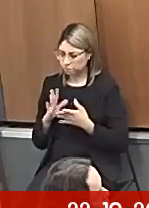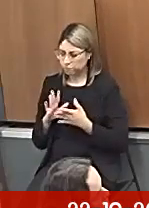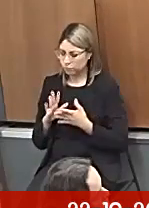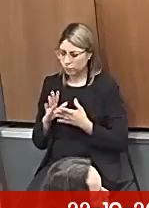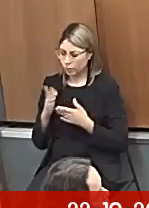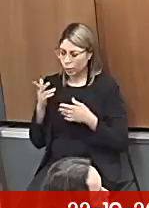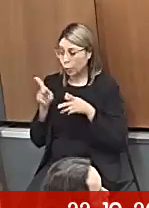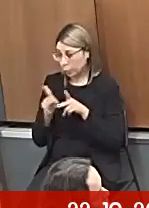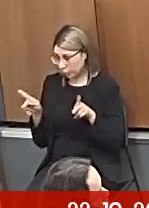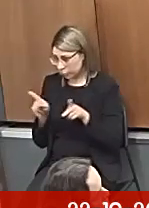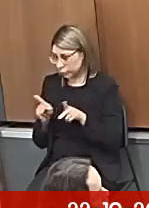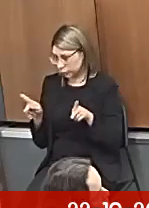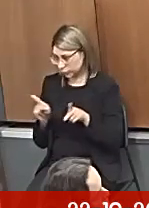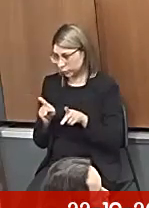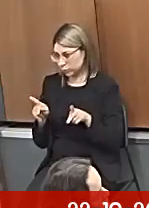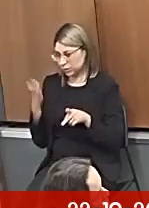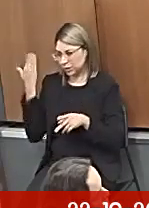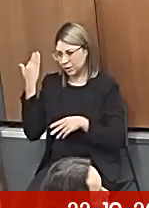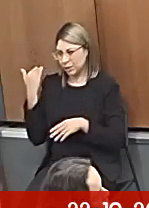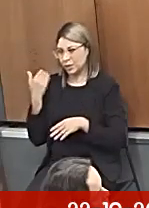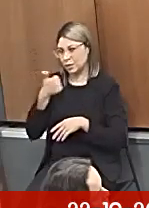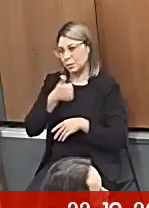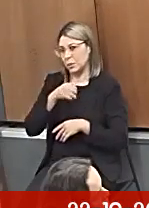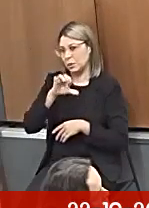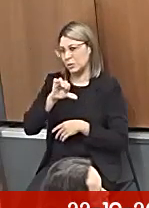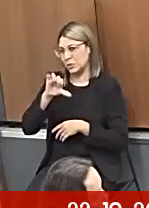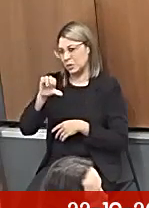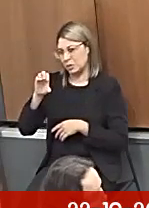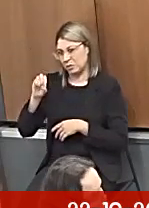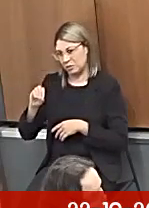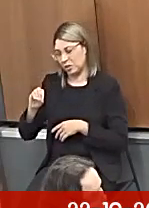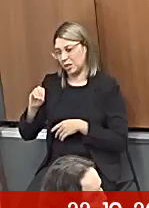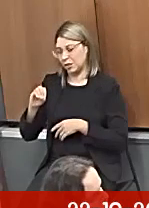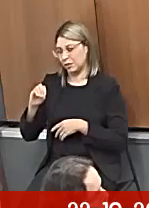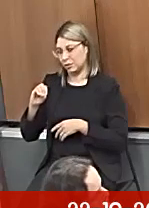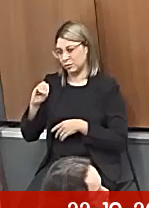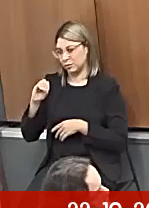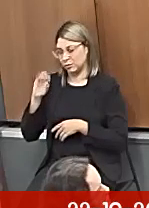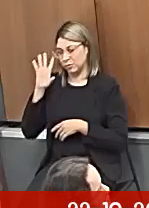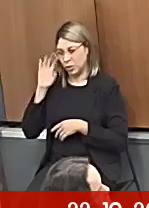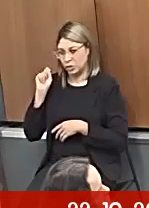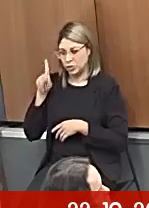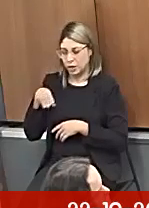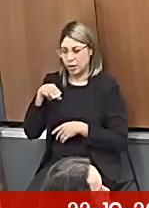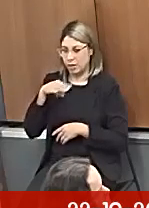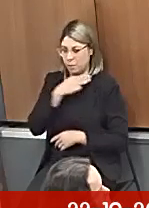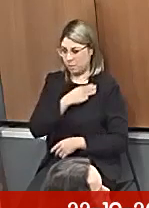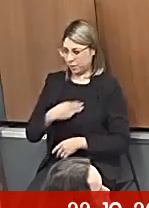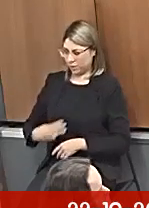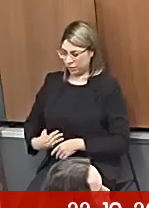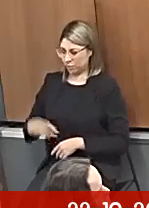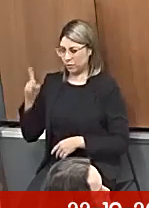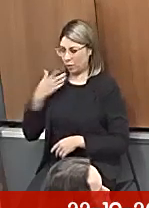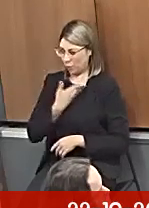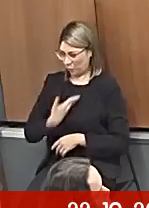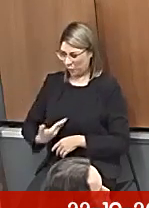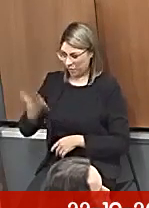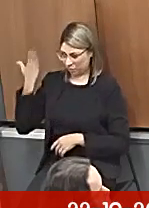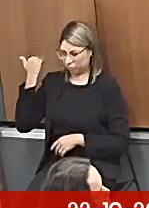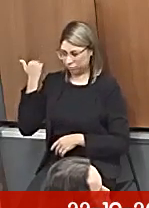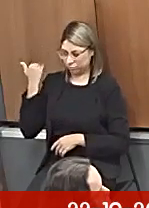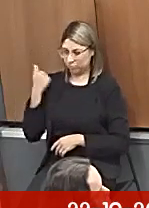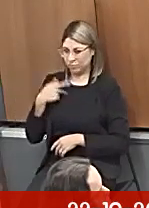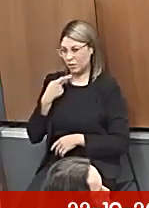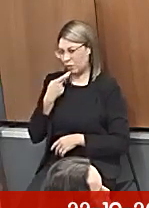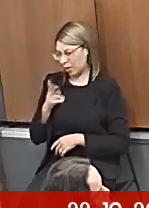os professores da década de 90 devem lembrar, que o então ministro, na época do governo lá da época,